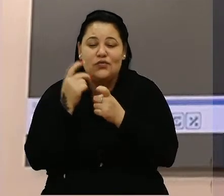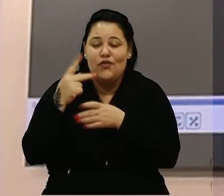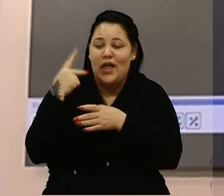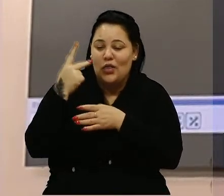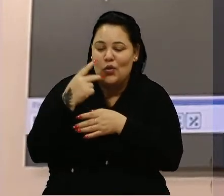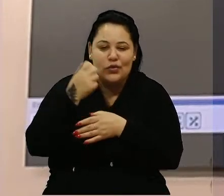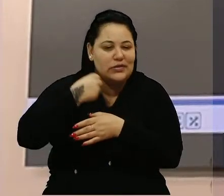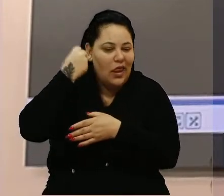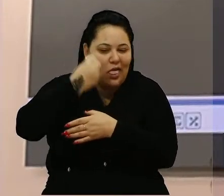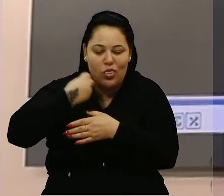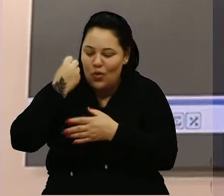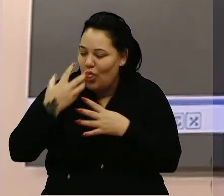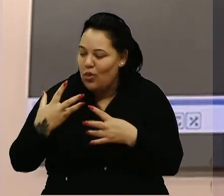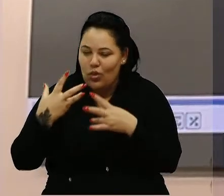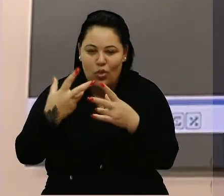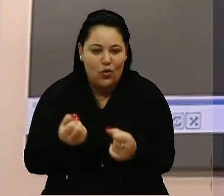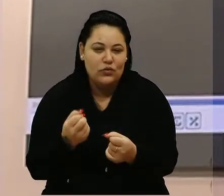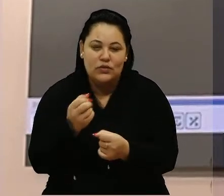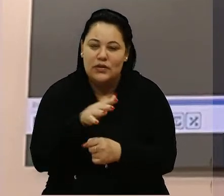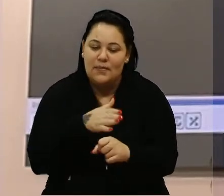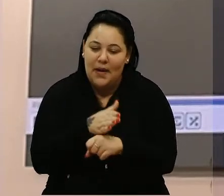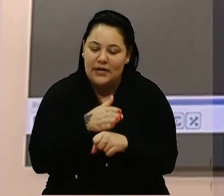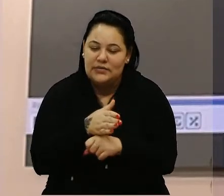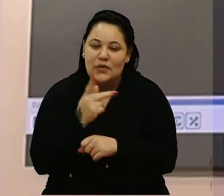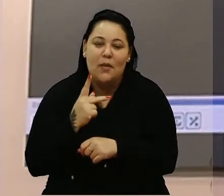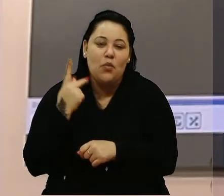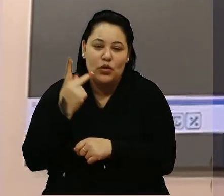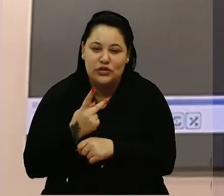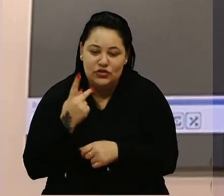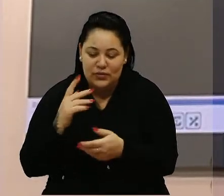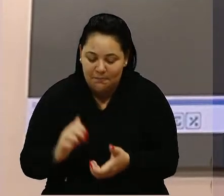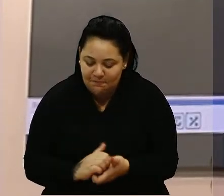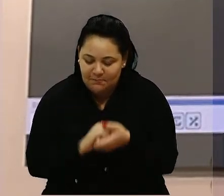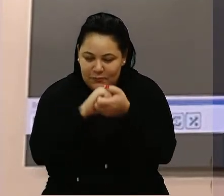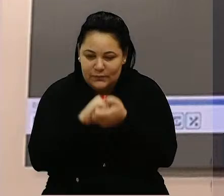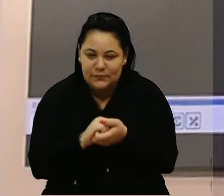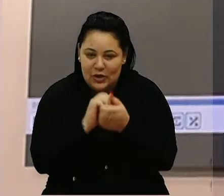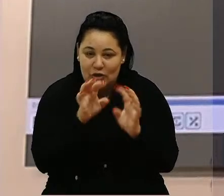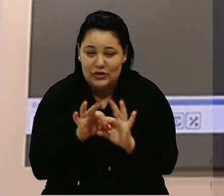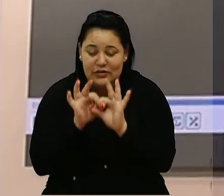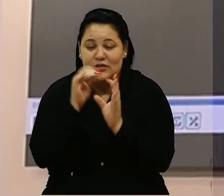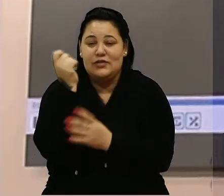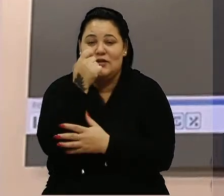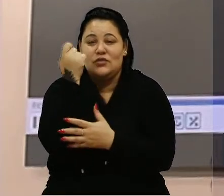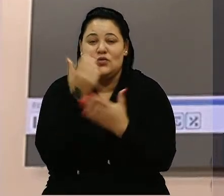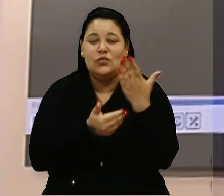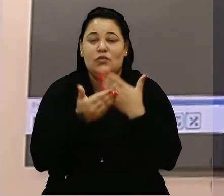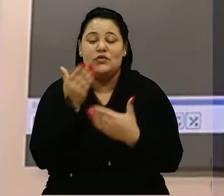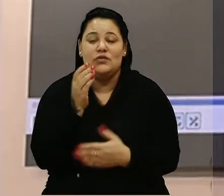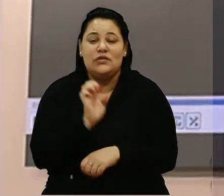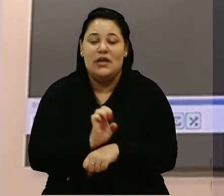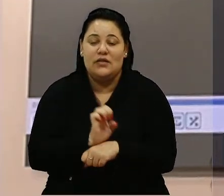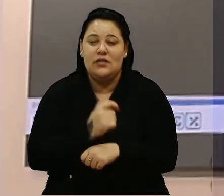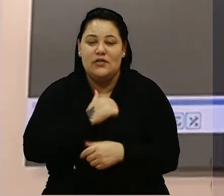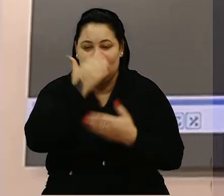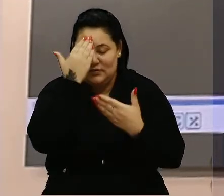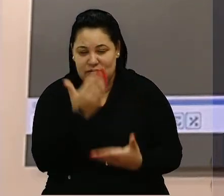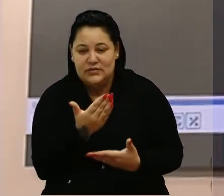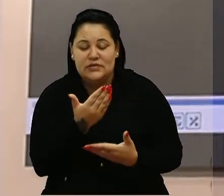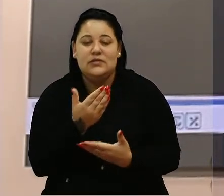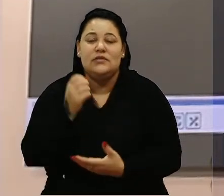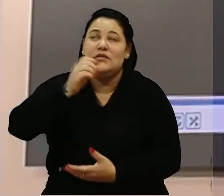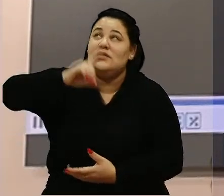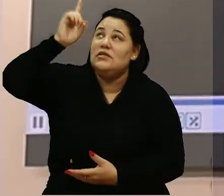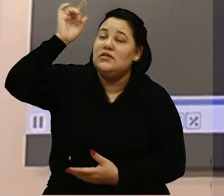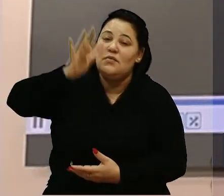enfim, os senadores, todos que estão aí de mãos dadas pelo nosso Rio Grande do Sul, todos os estados. Fico grato a todos, que Deus abençoe o